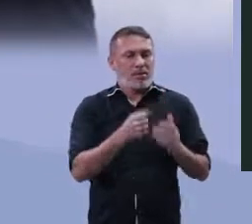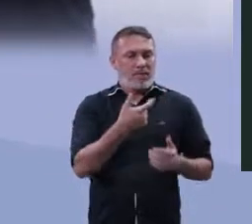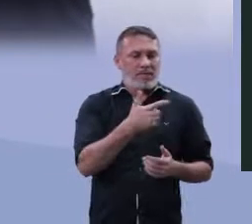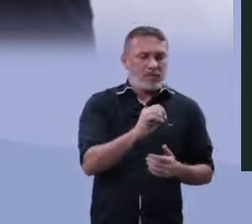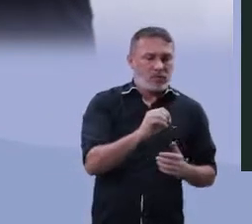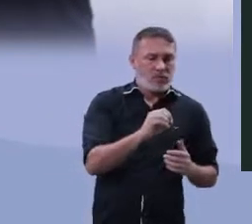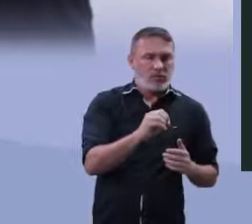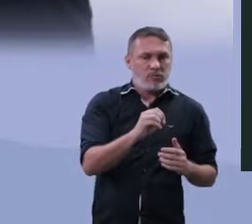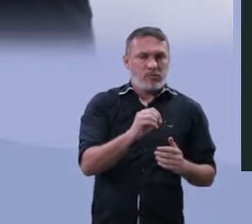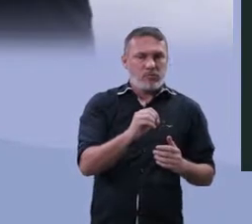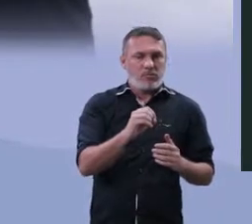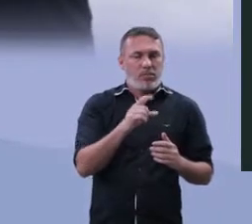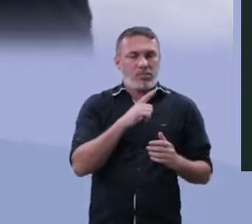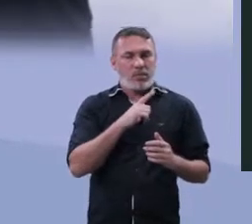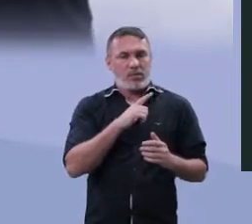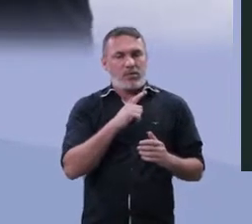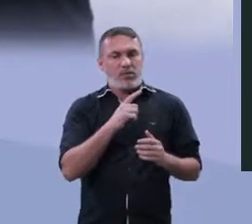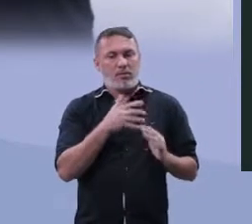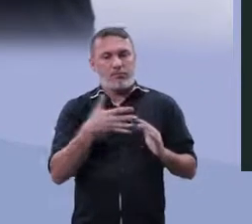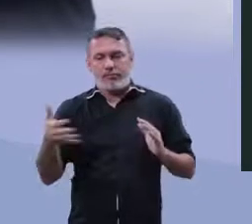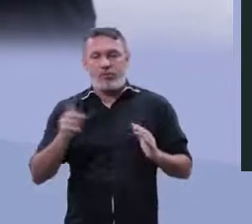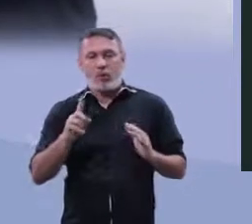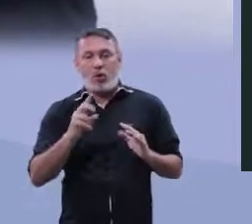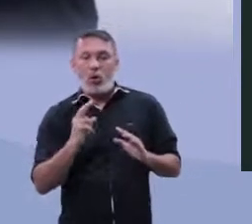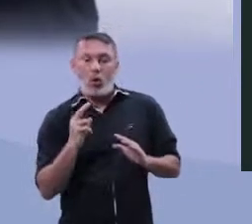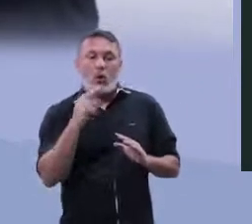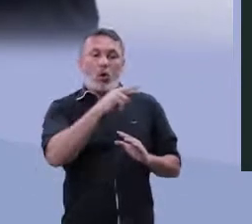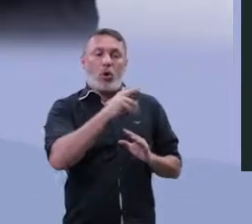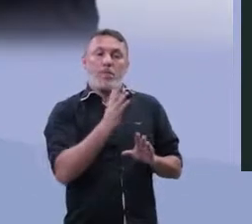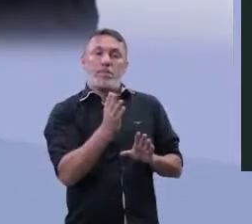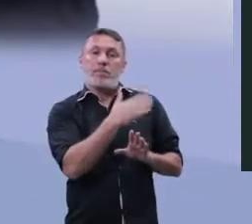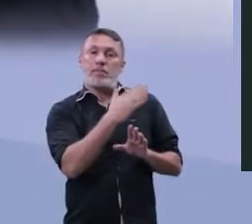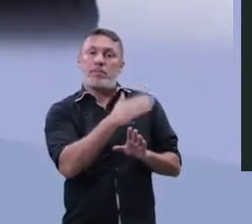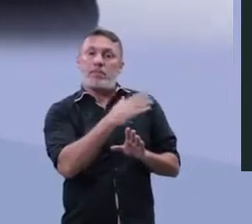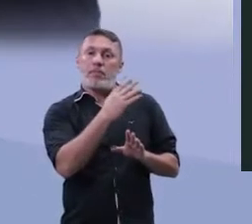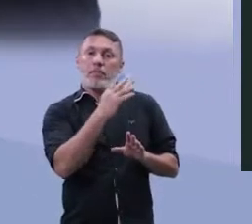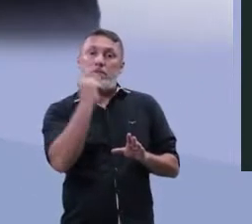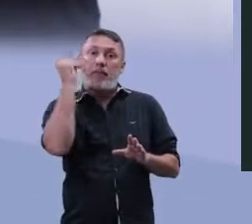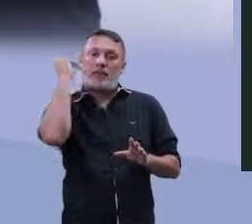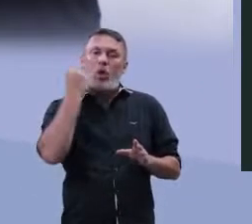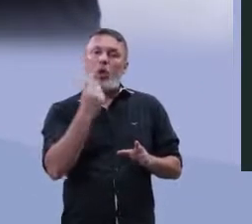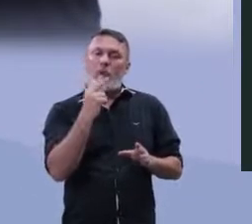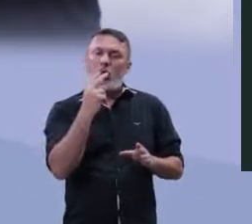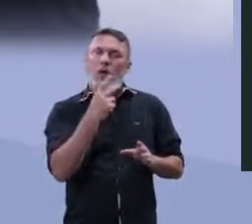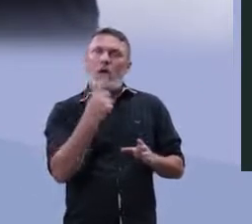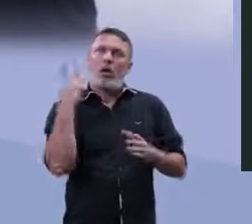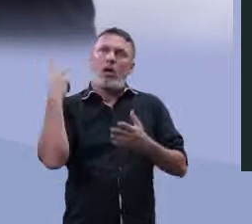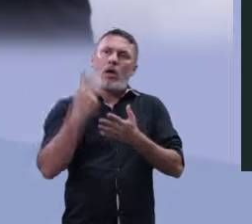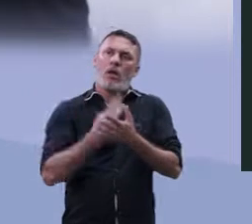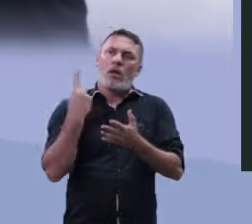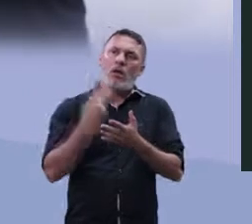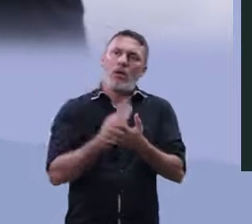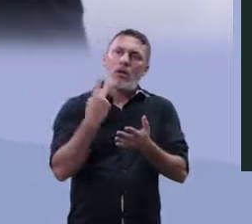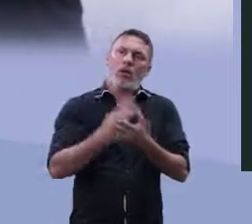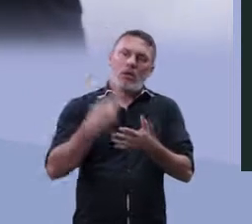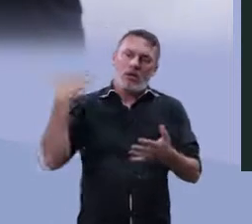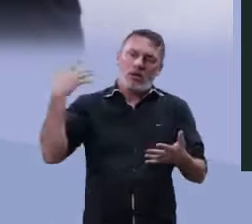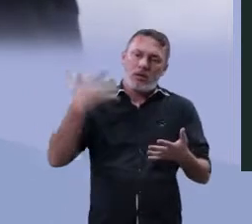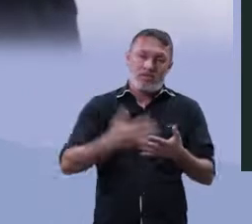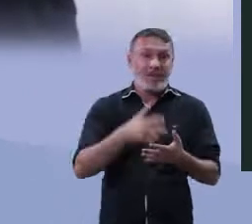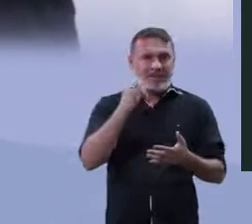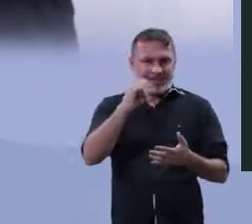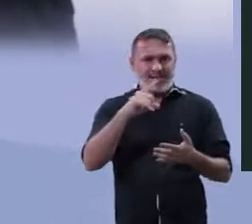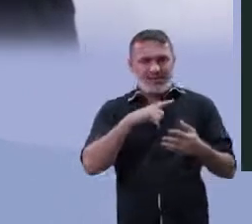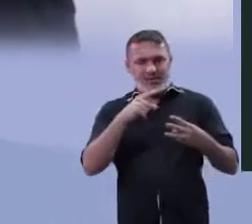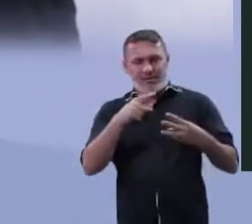do século XX, voltando esse olhar para o passado. Né? Então, assim, se eu for analisar metodologicamente cada um